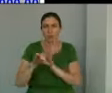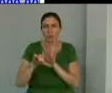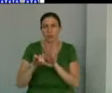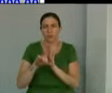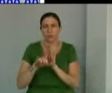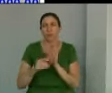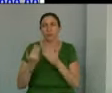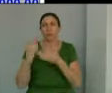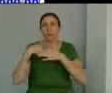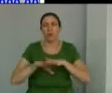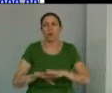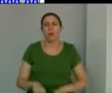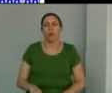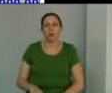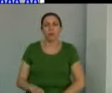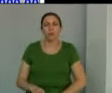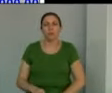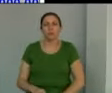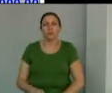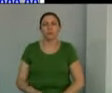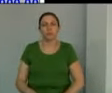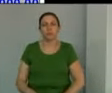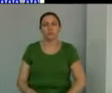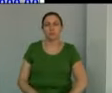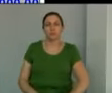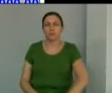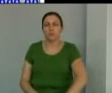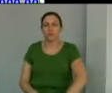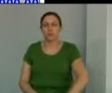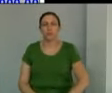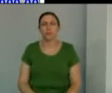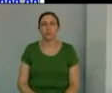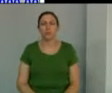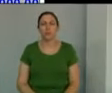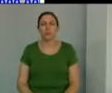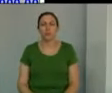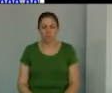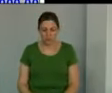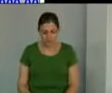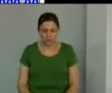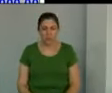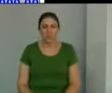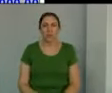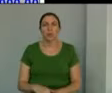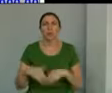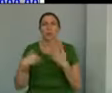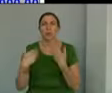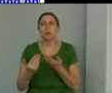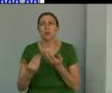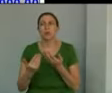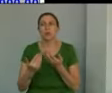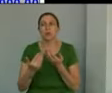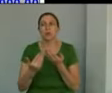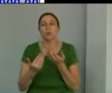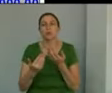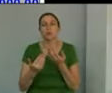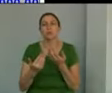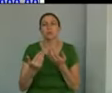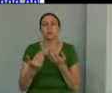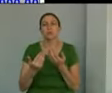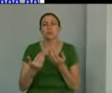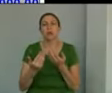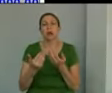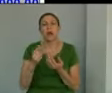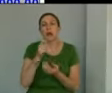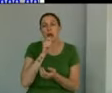reserva de contingência, depois ele é destinado conforme as emendas, né? Então sobram para o município 518